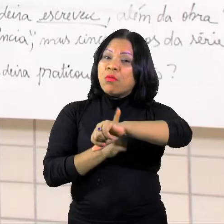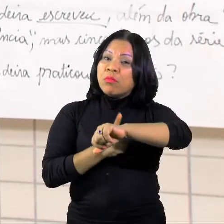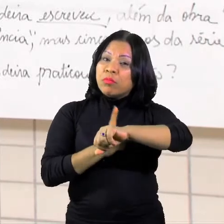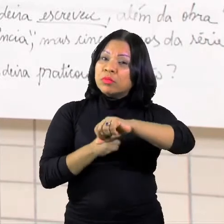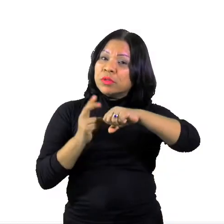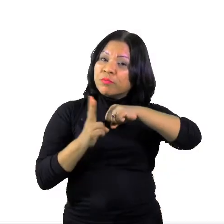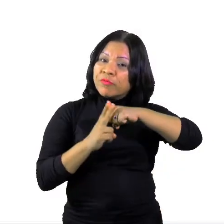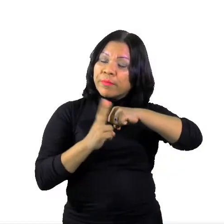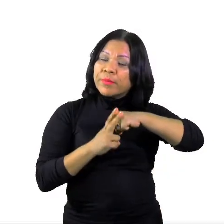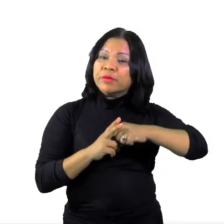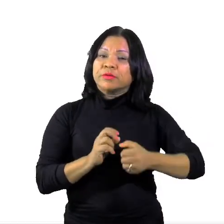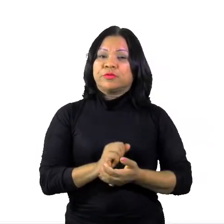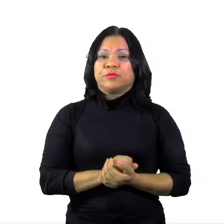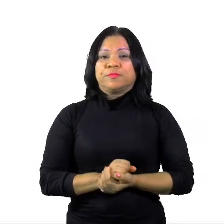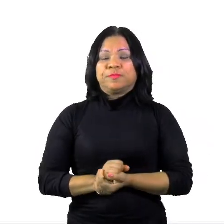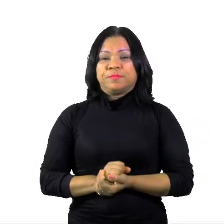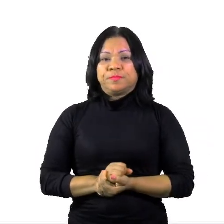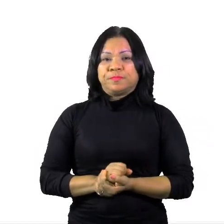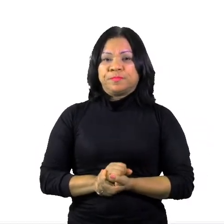tempos verbais.